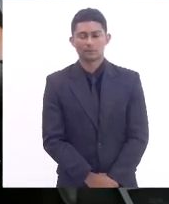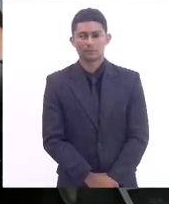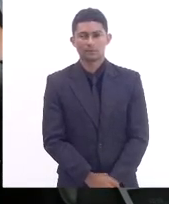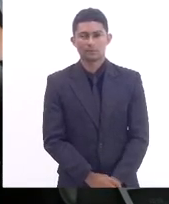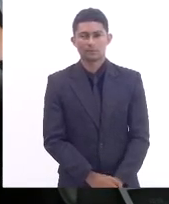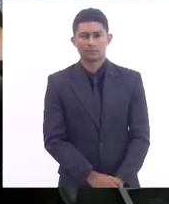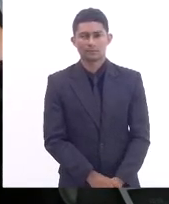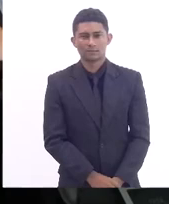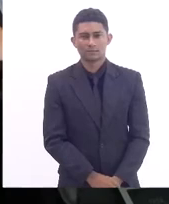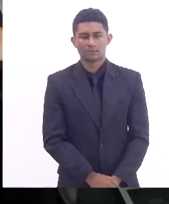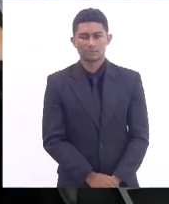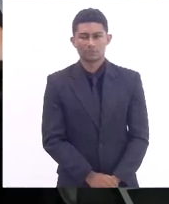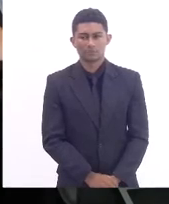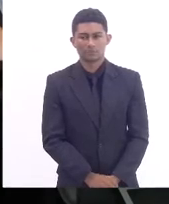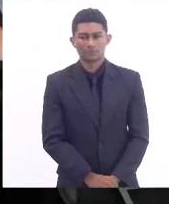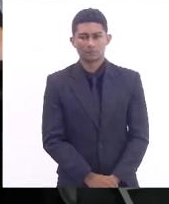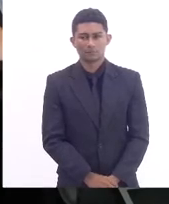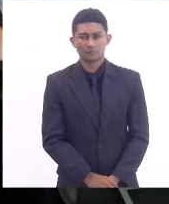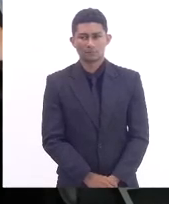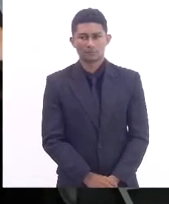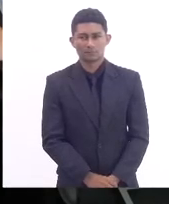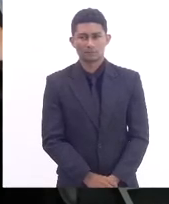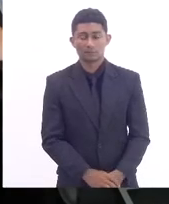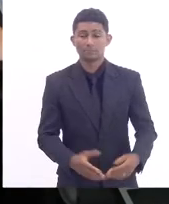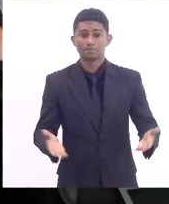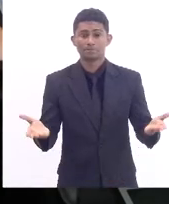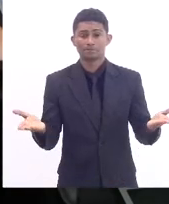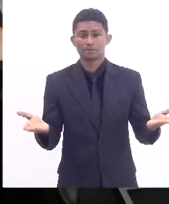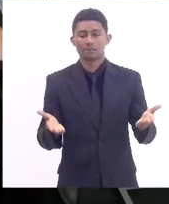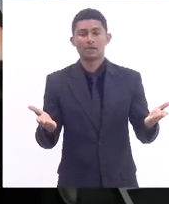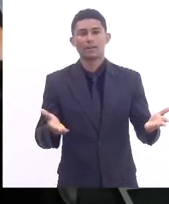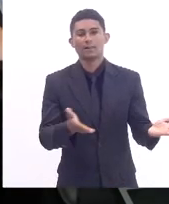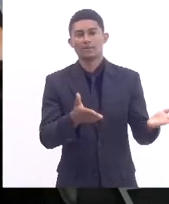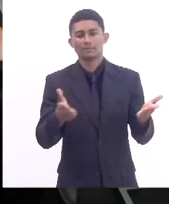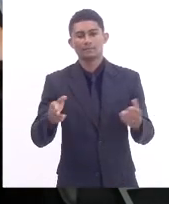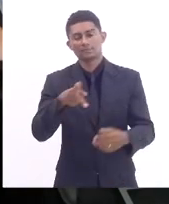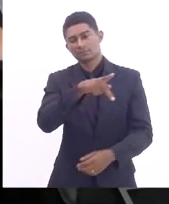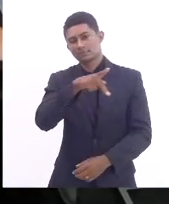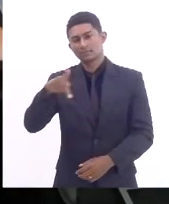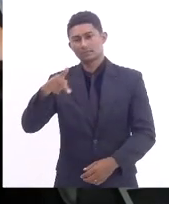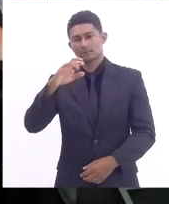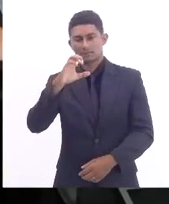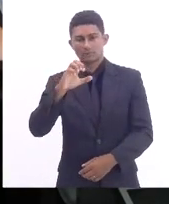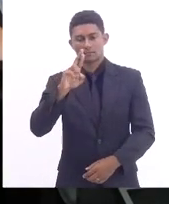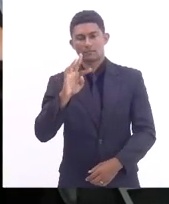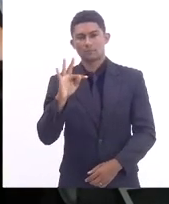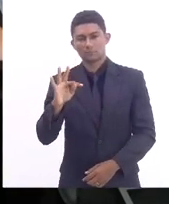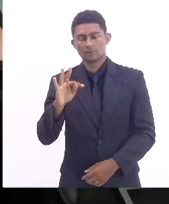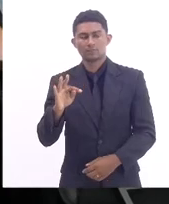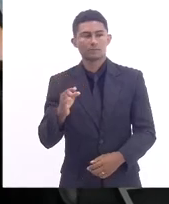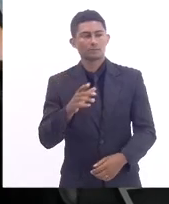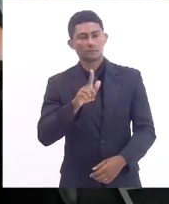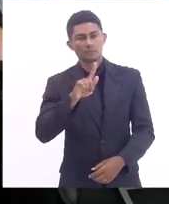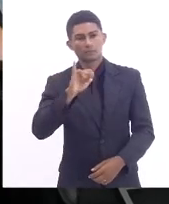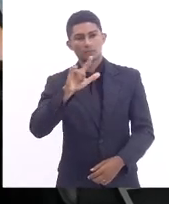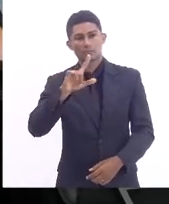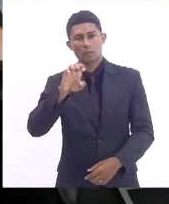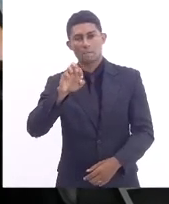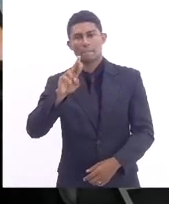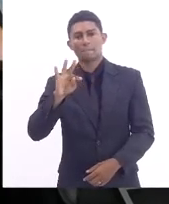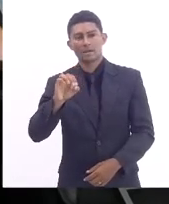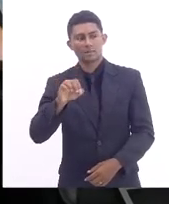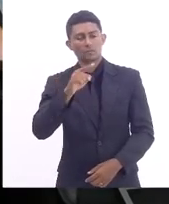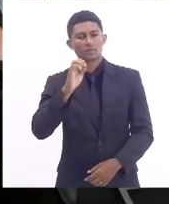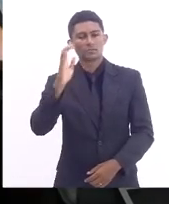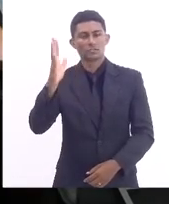E aí nós passamos a palavra o presidente do crp-rj Gilberto Silva palmares